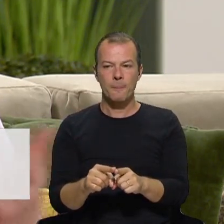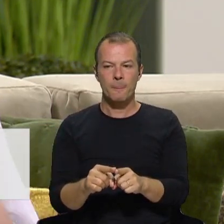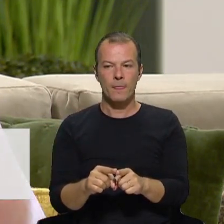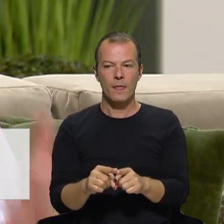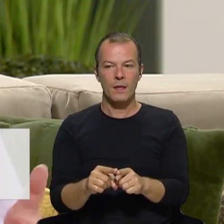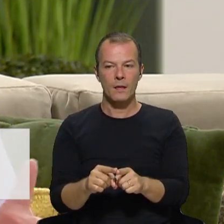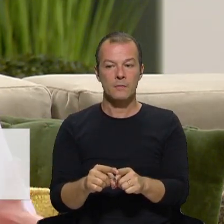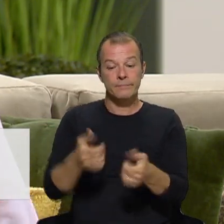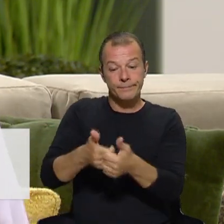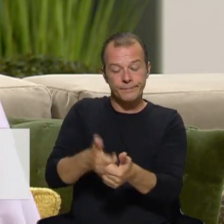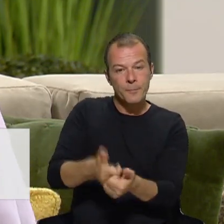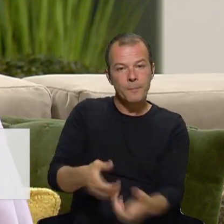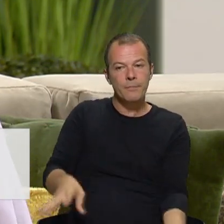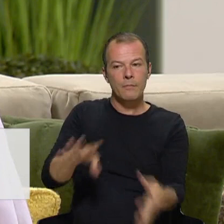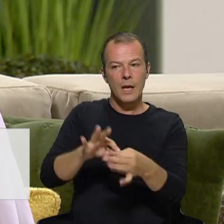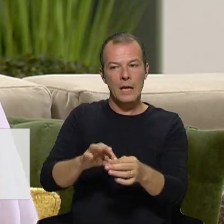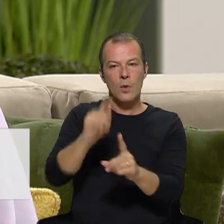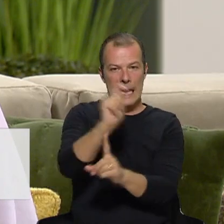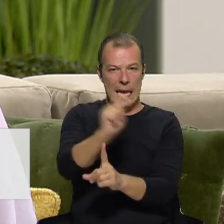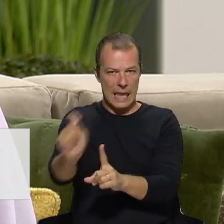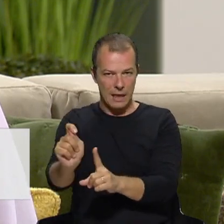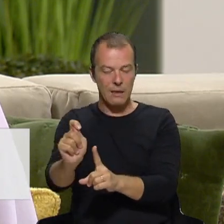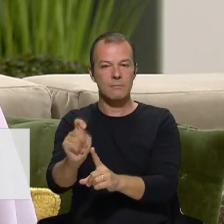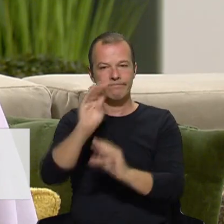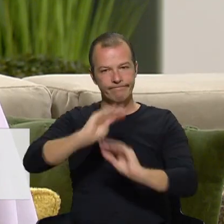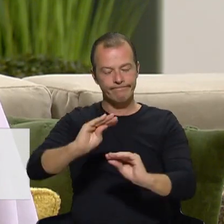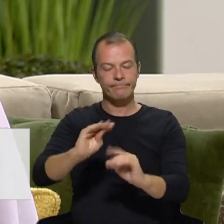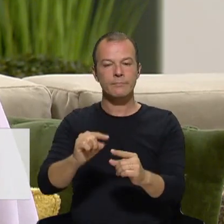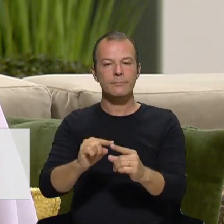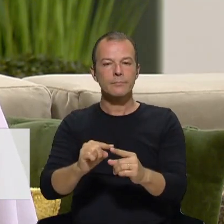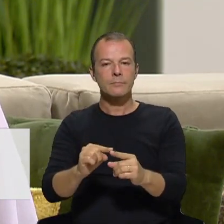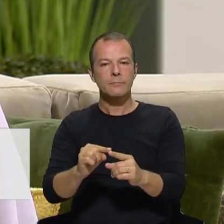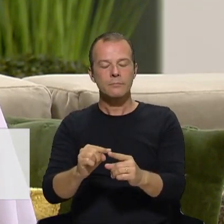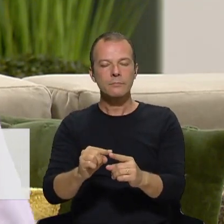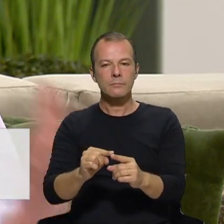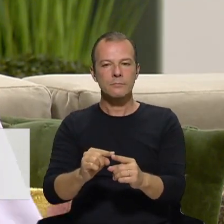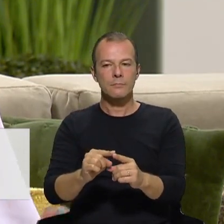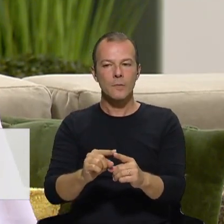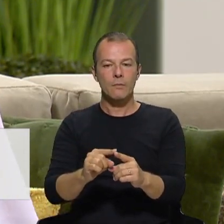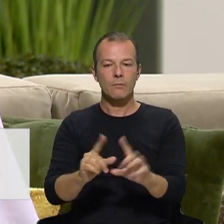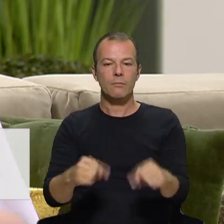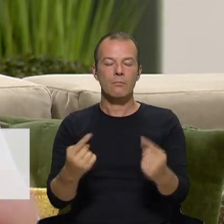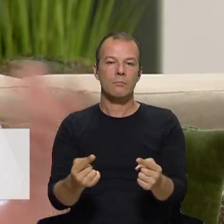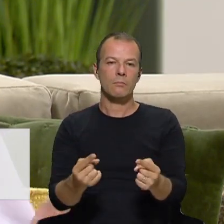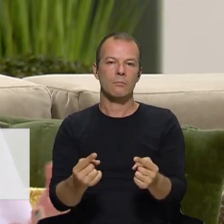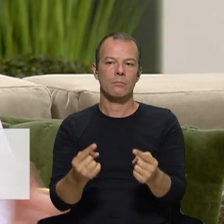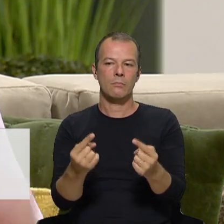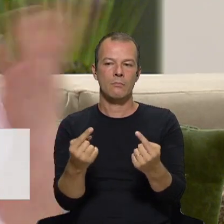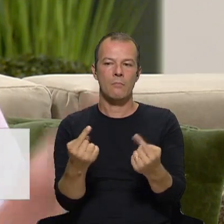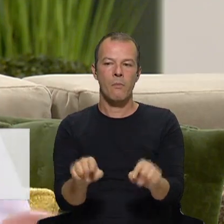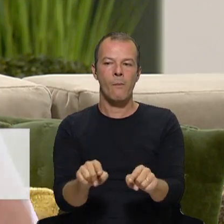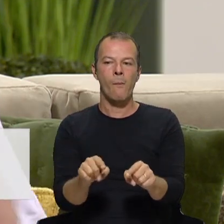muito acompanhado a nível de educação especial e que acabava por ter as